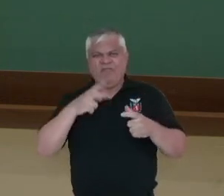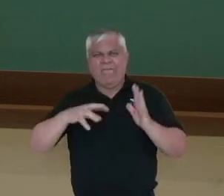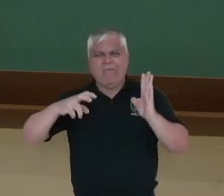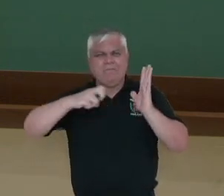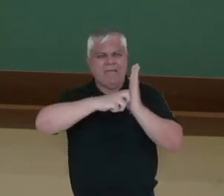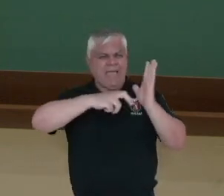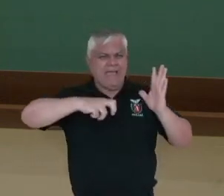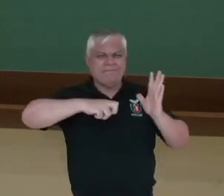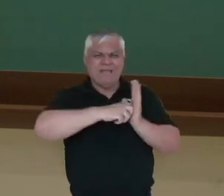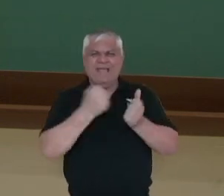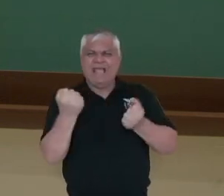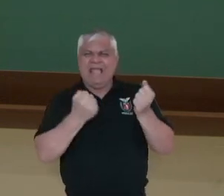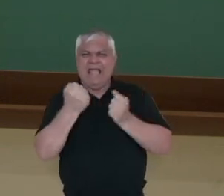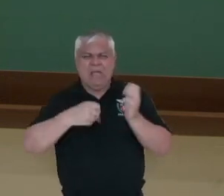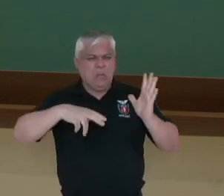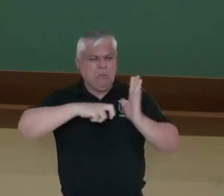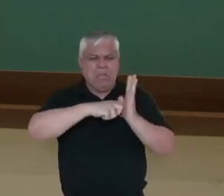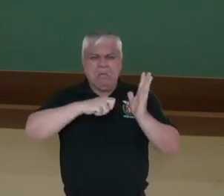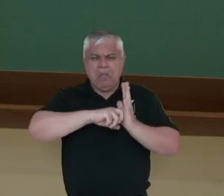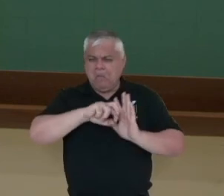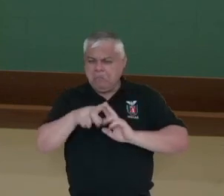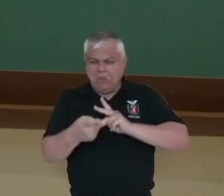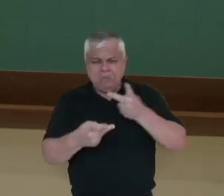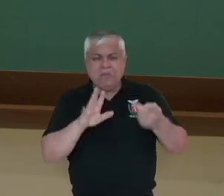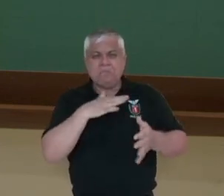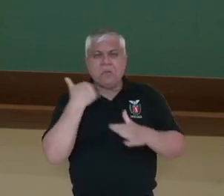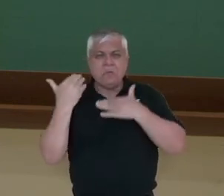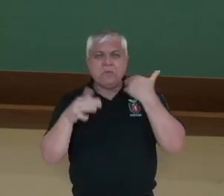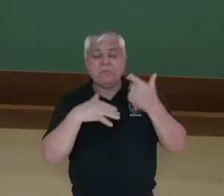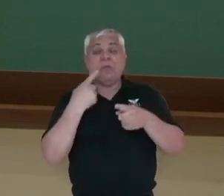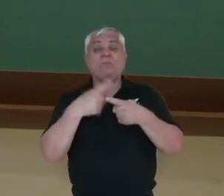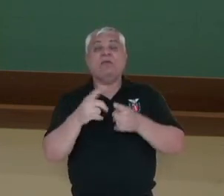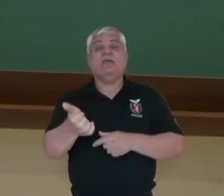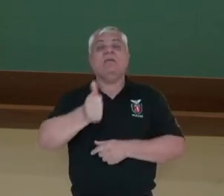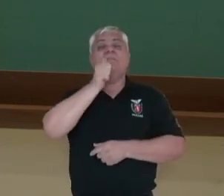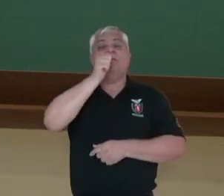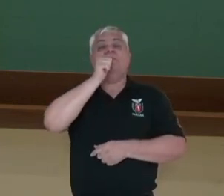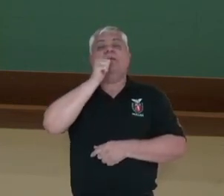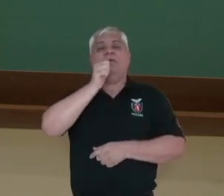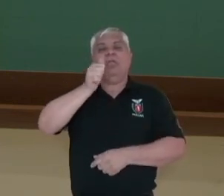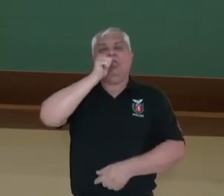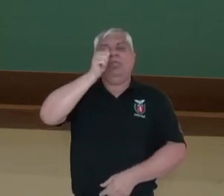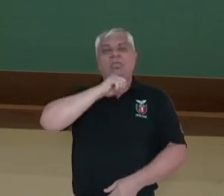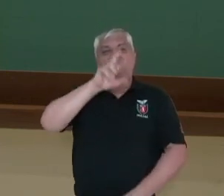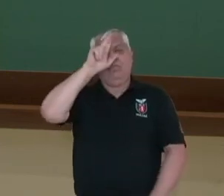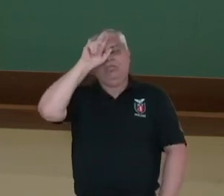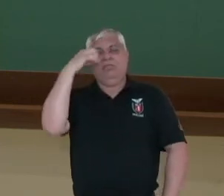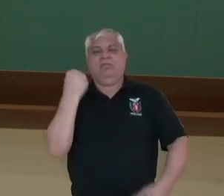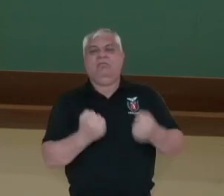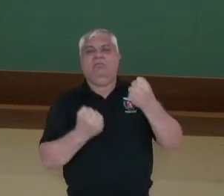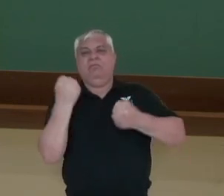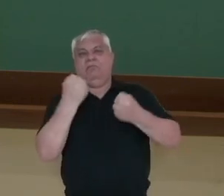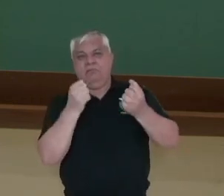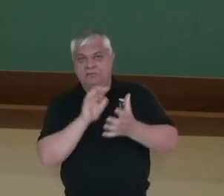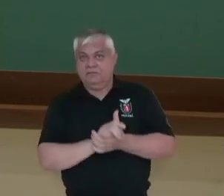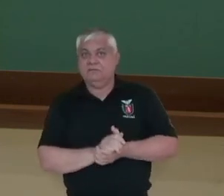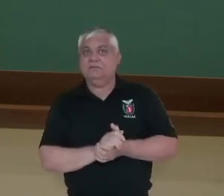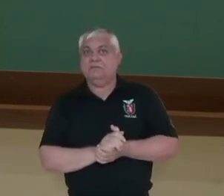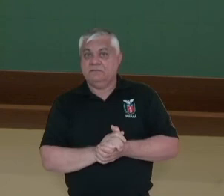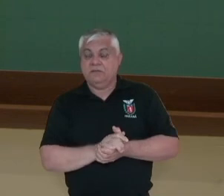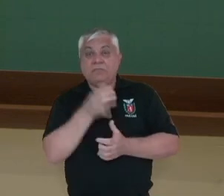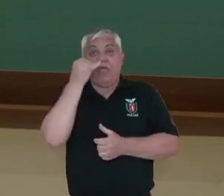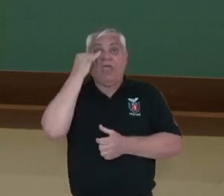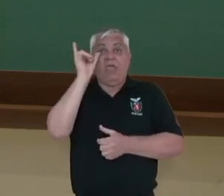trânsito, acidentes no trânsito envolvendo motoristas que beberam, se embriagaram antes de dirigir. Para conter